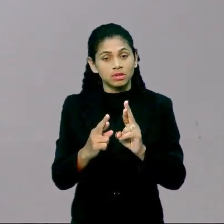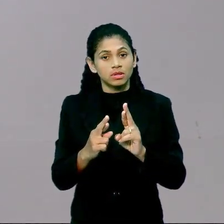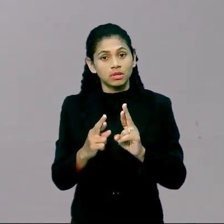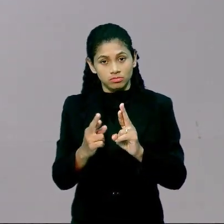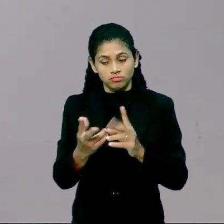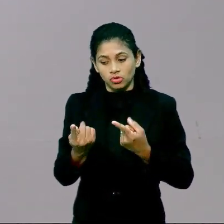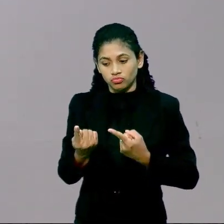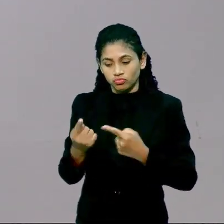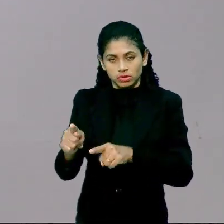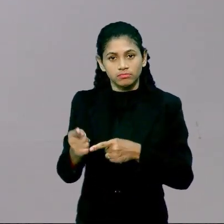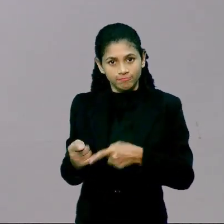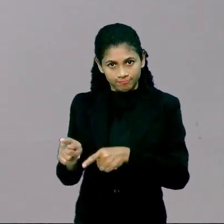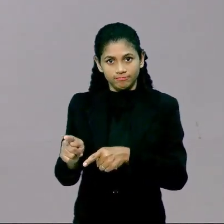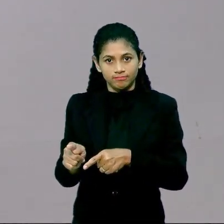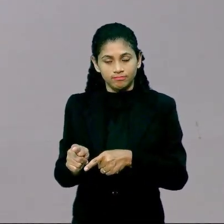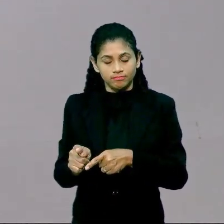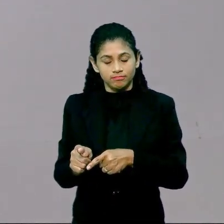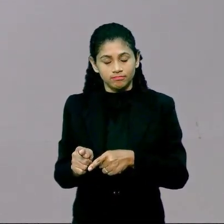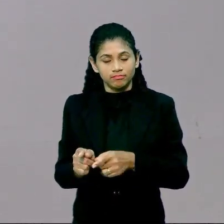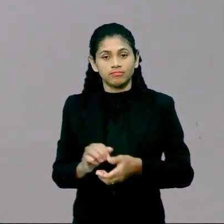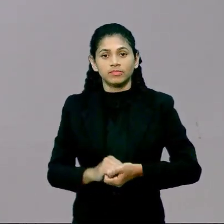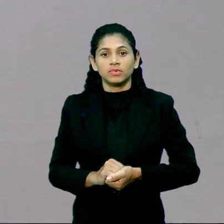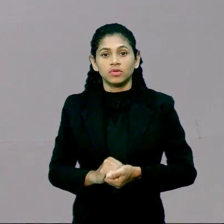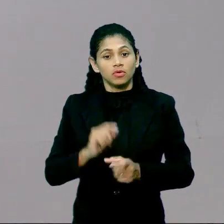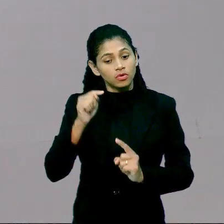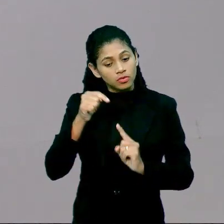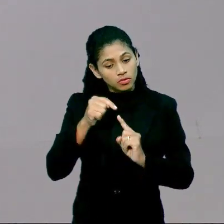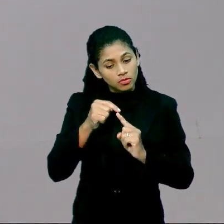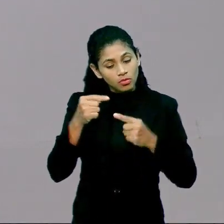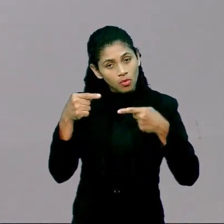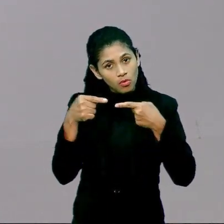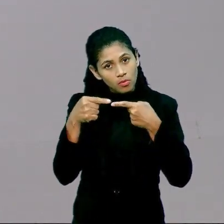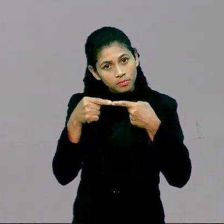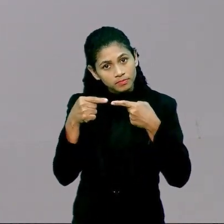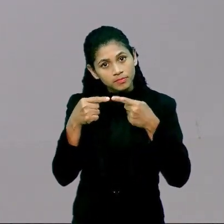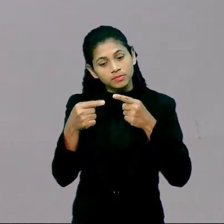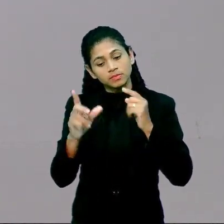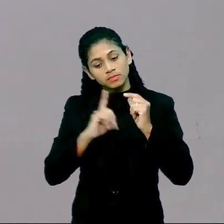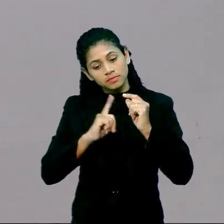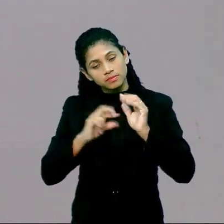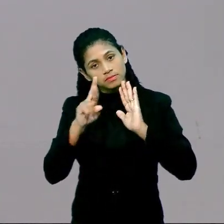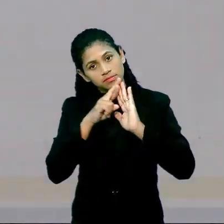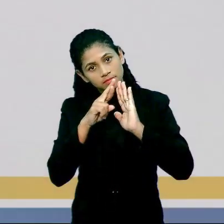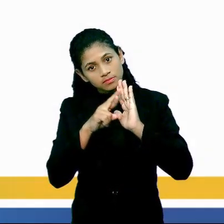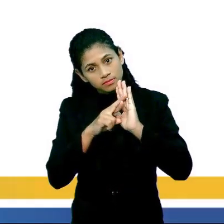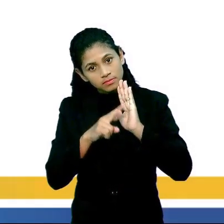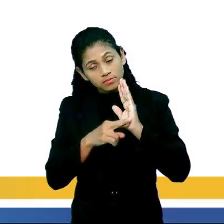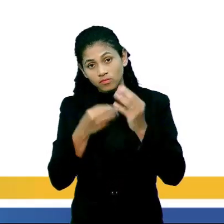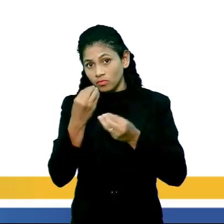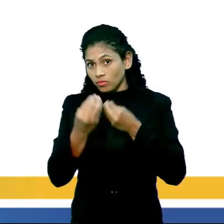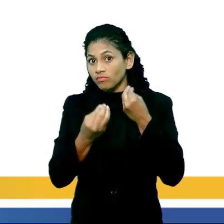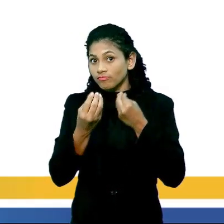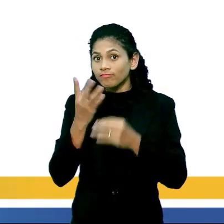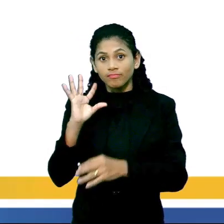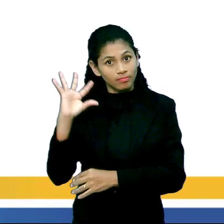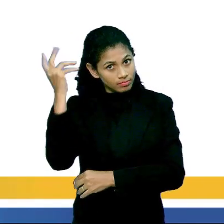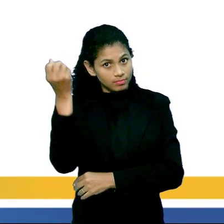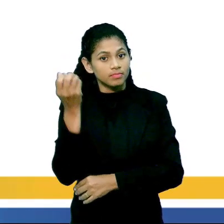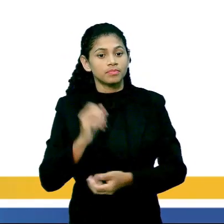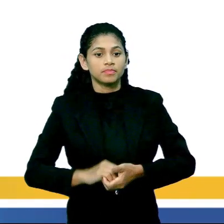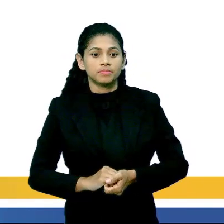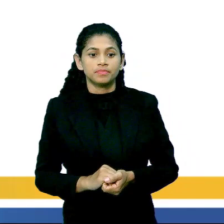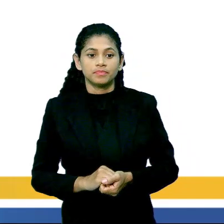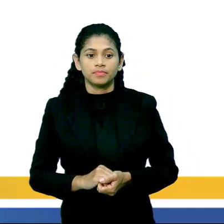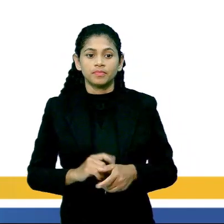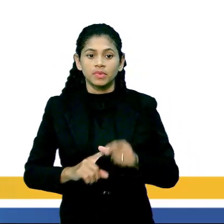regulamentadas. Foi definido que tinha regras estipuladas do que iria acontecer e de como iria acontecer. Provavelmente temos um gabarito. A alternativa